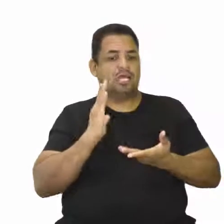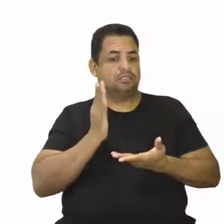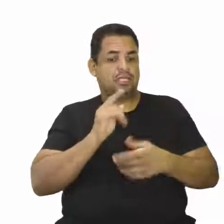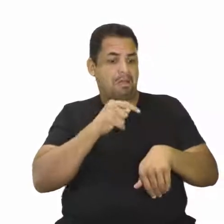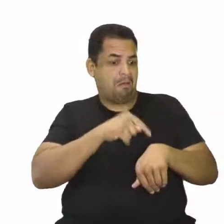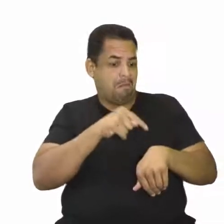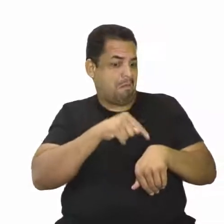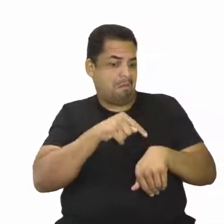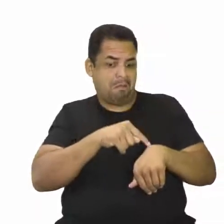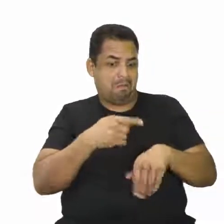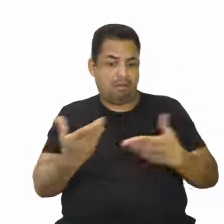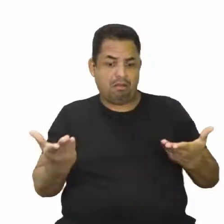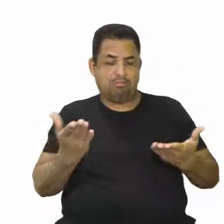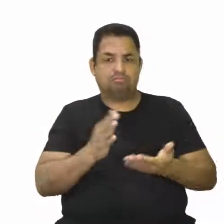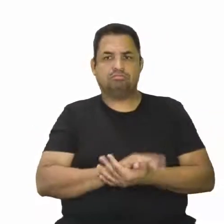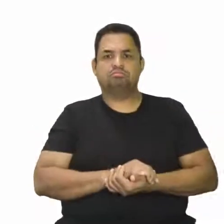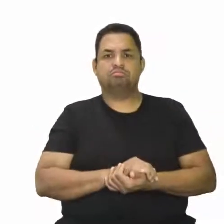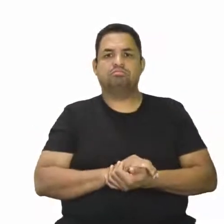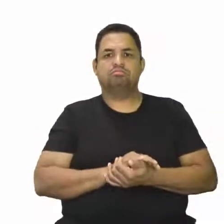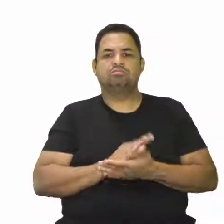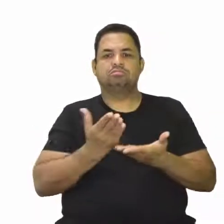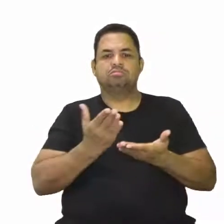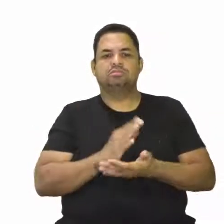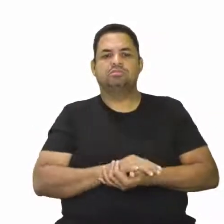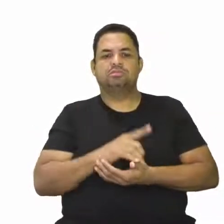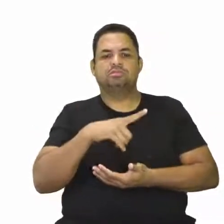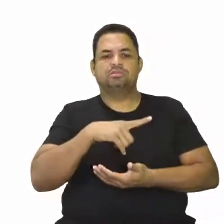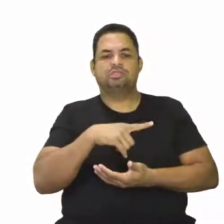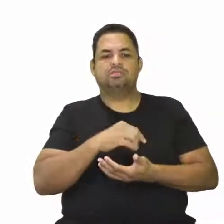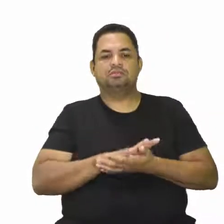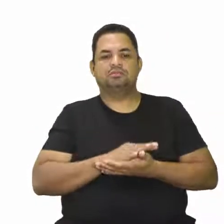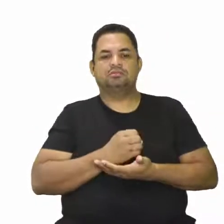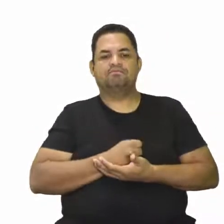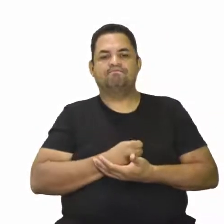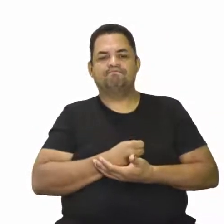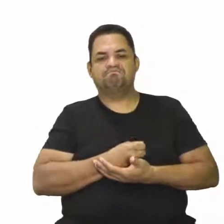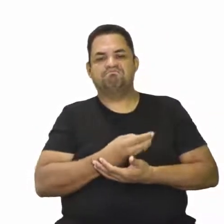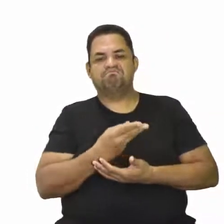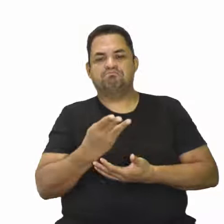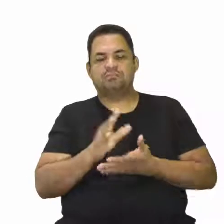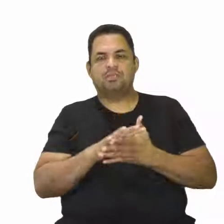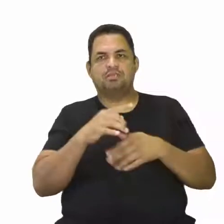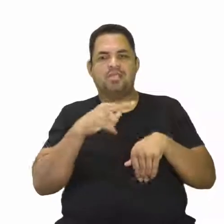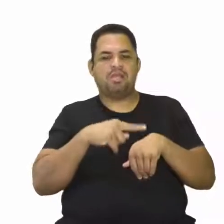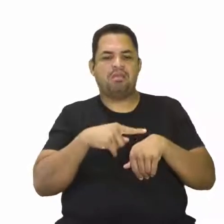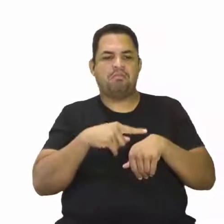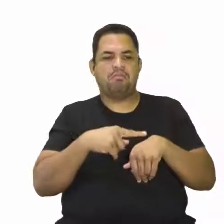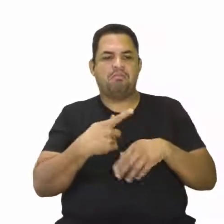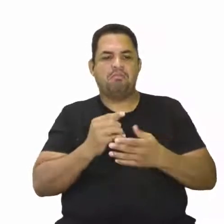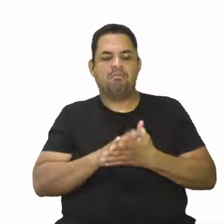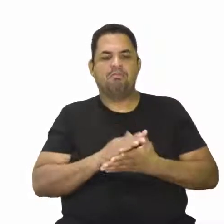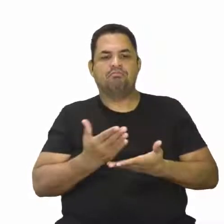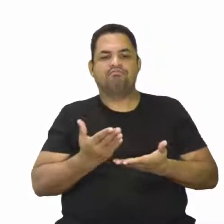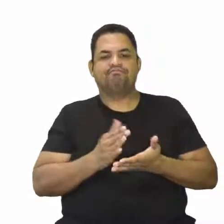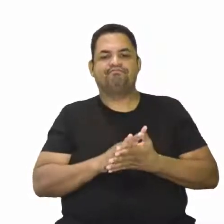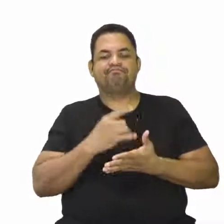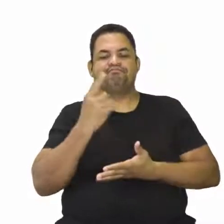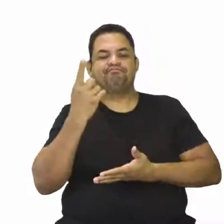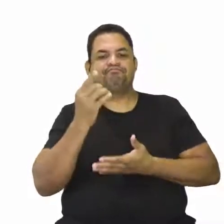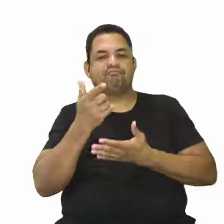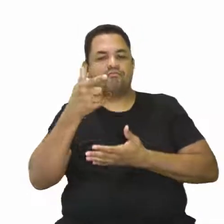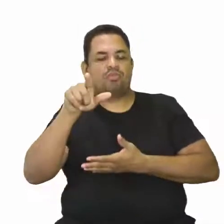já é tarde. Então, eu tenho intensidade e tenho tempo, certo? A gente